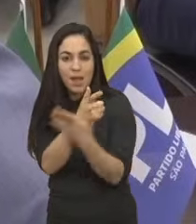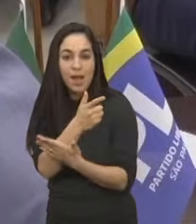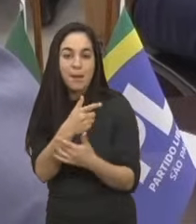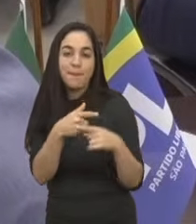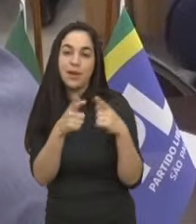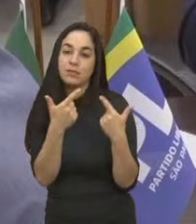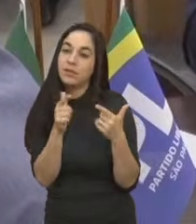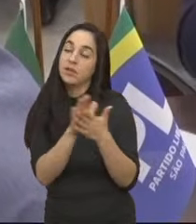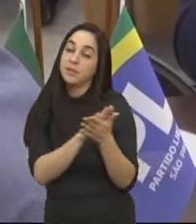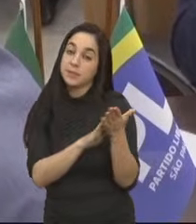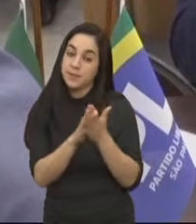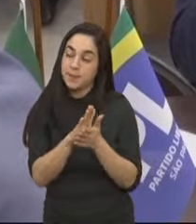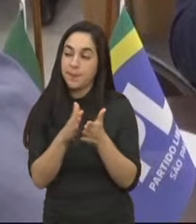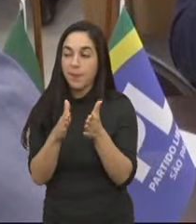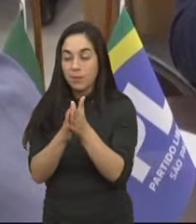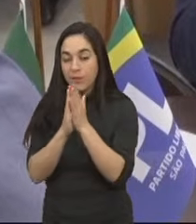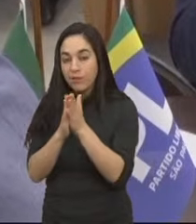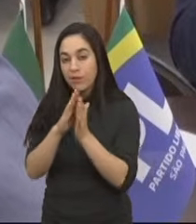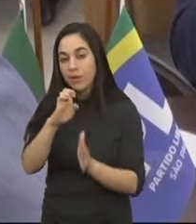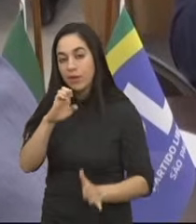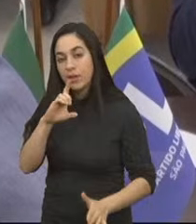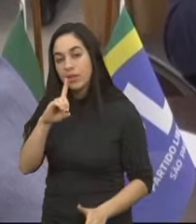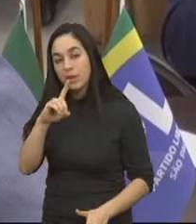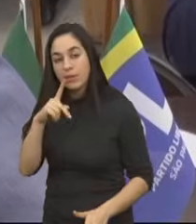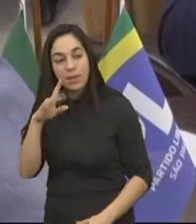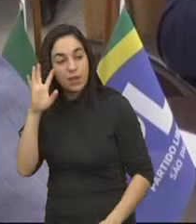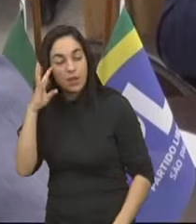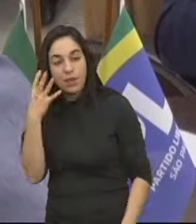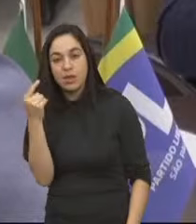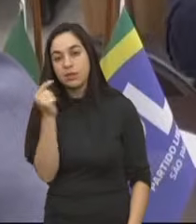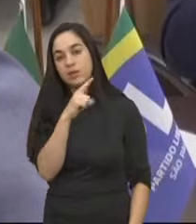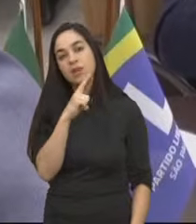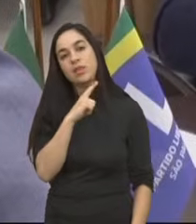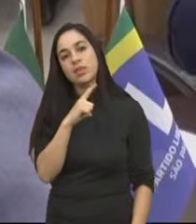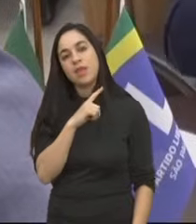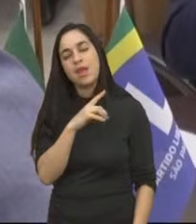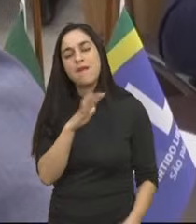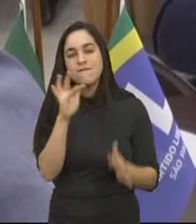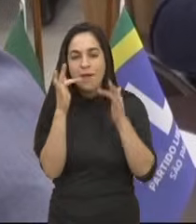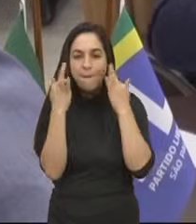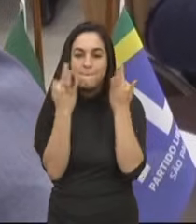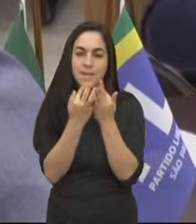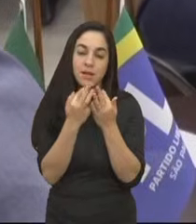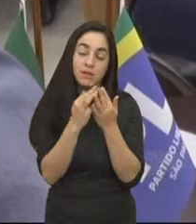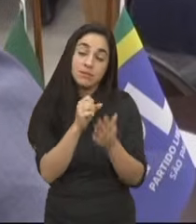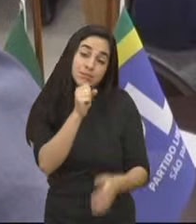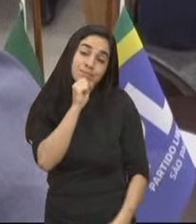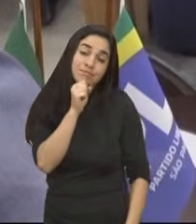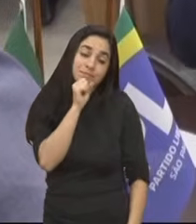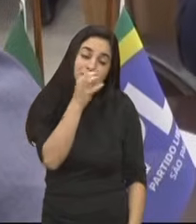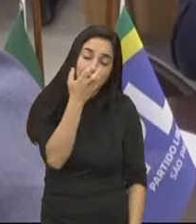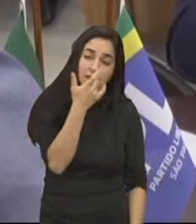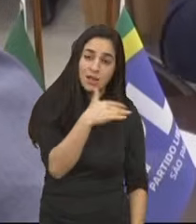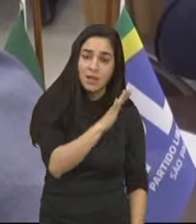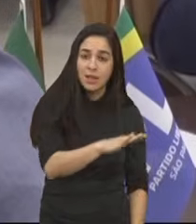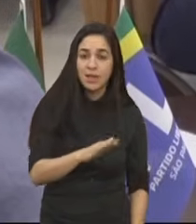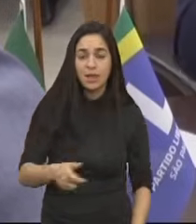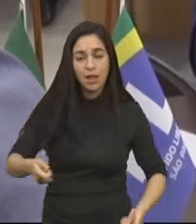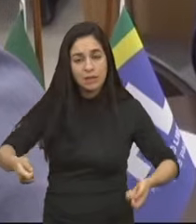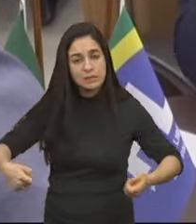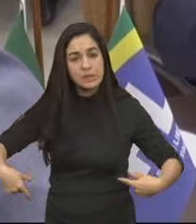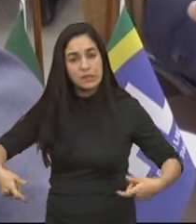favor, toma essa providência. Que quantas famílias tem lá, idoso, criança, gente com cadeira de